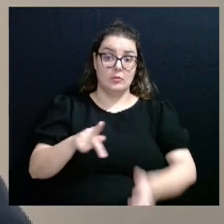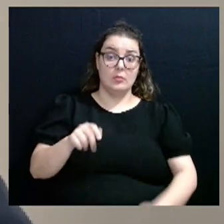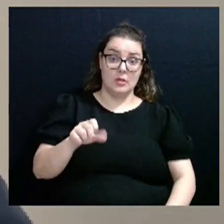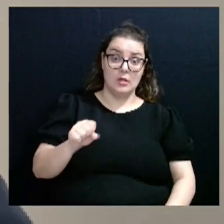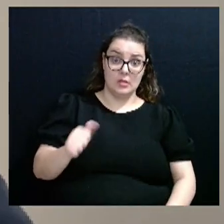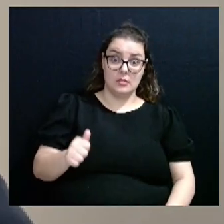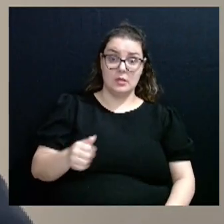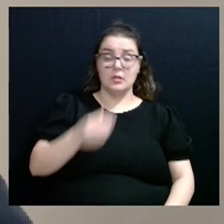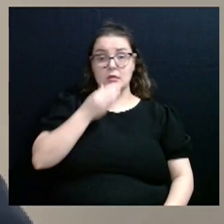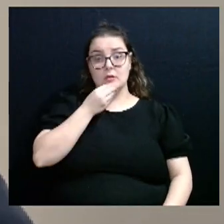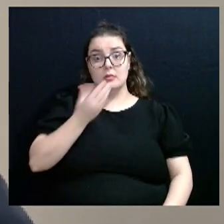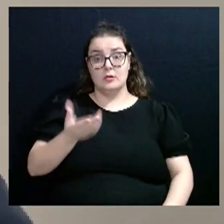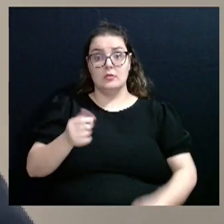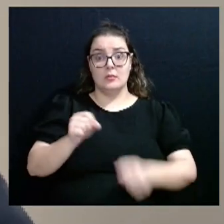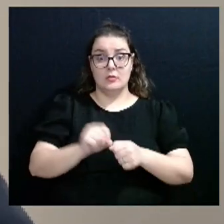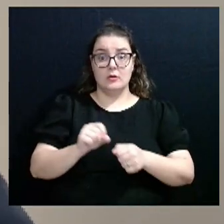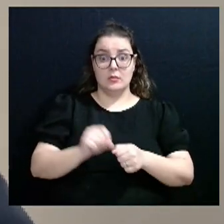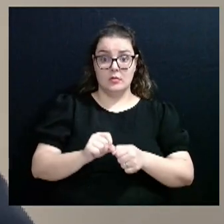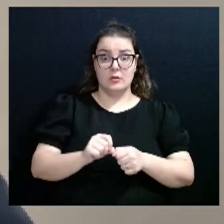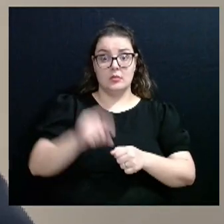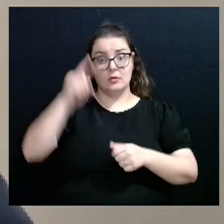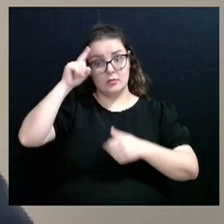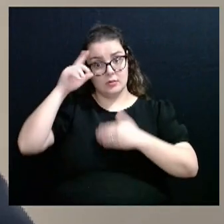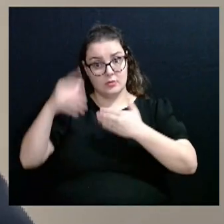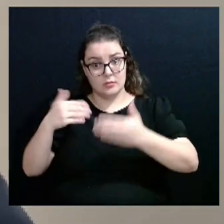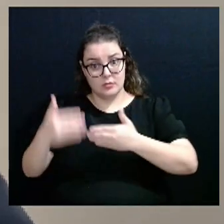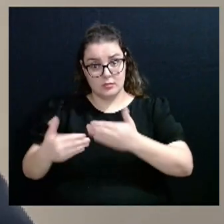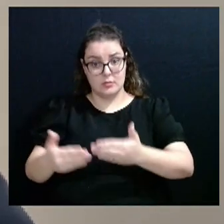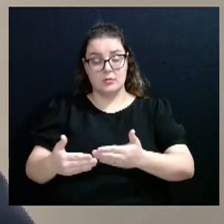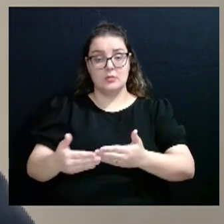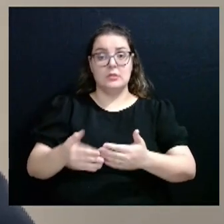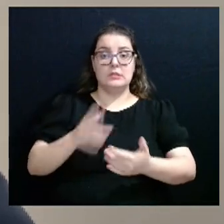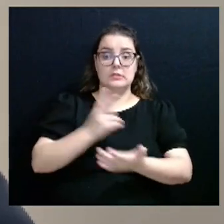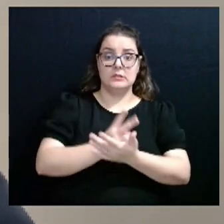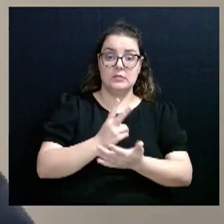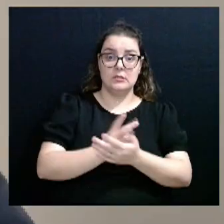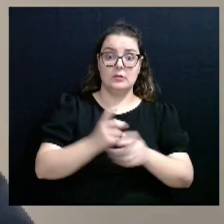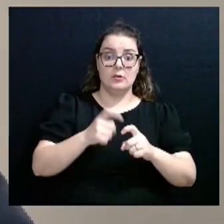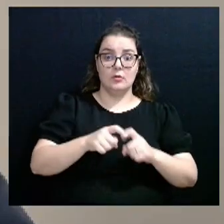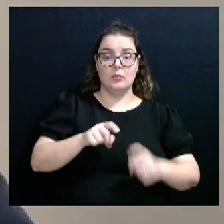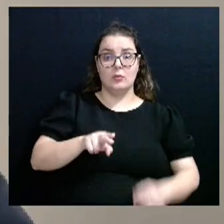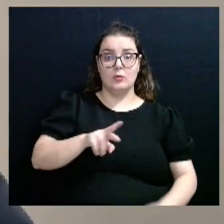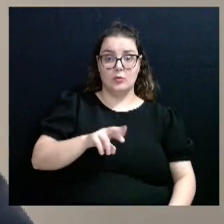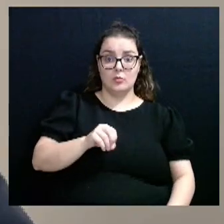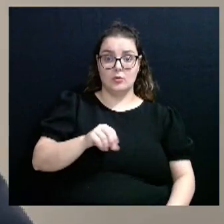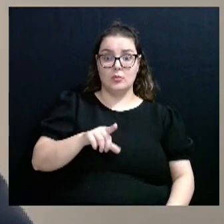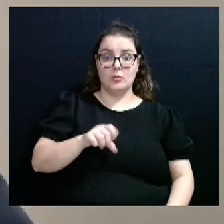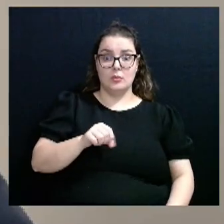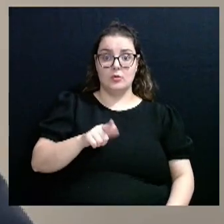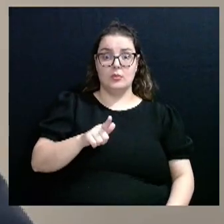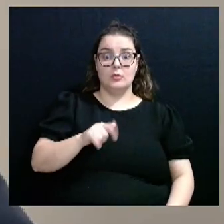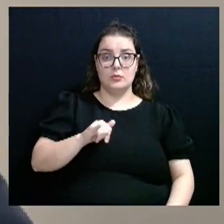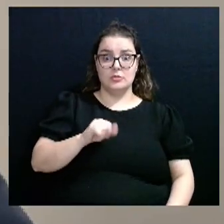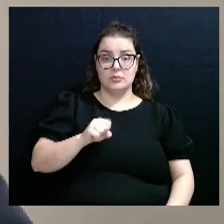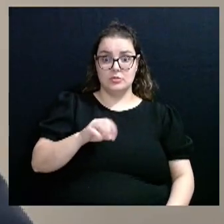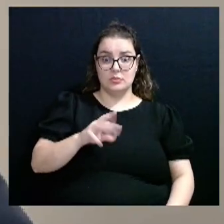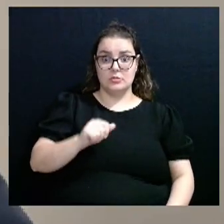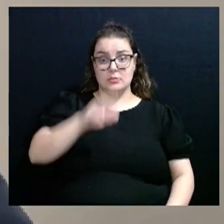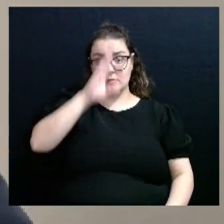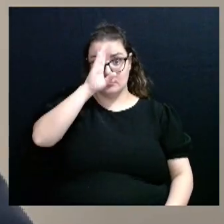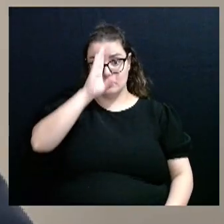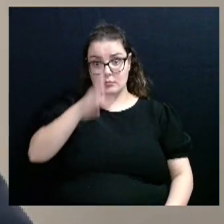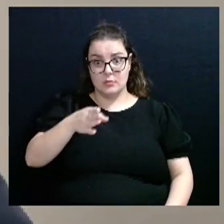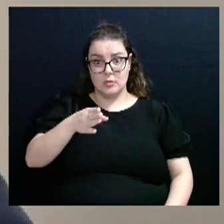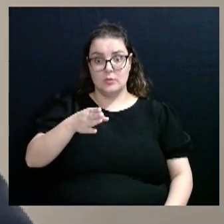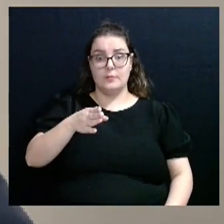estar fazendo suas rotinas regulares no médico urologista, principalmente para fazer